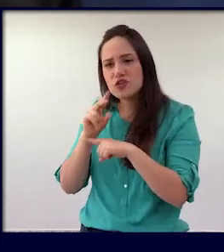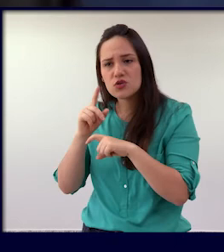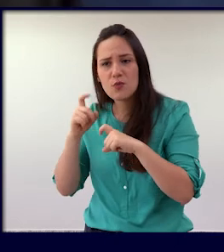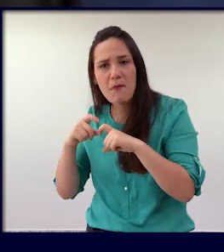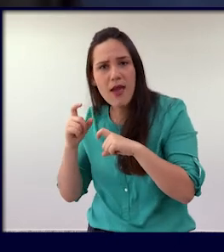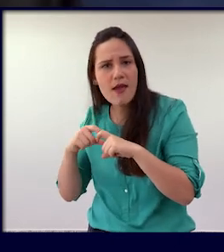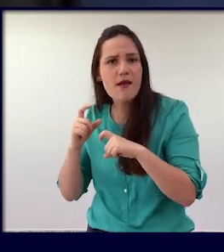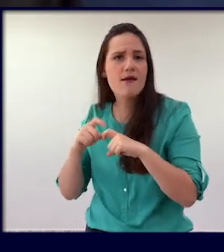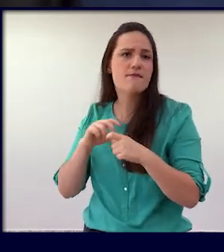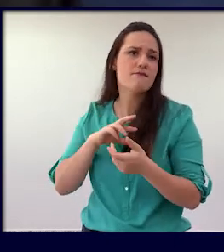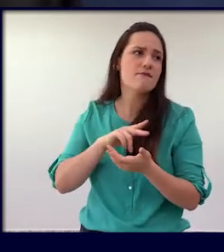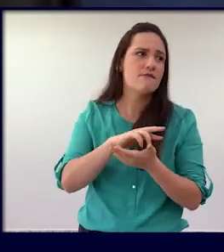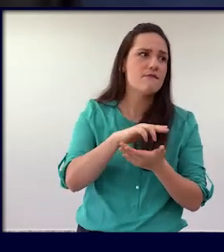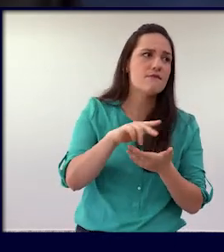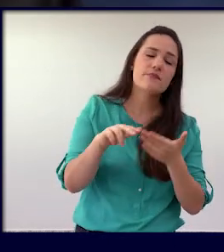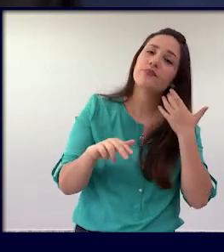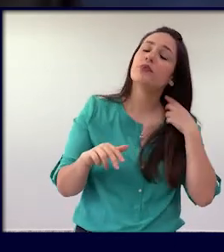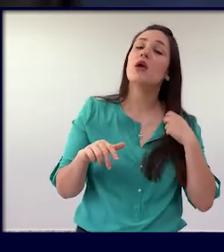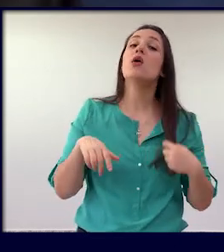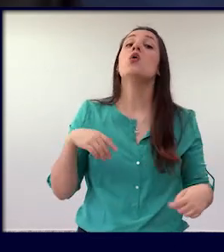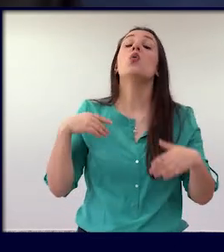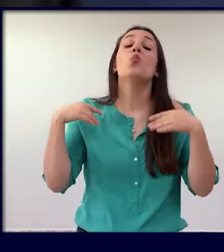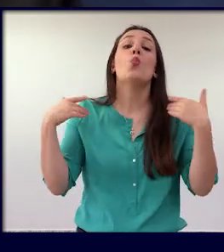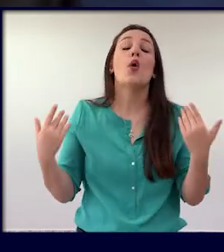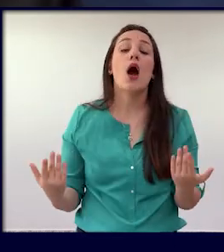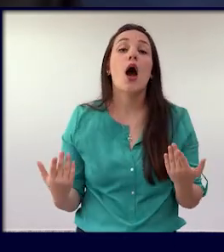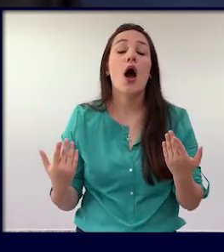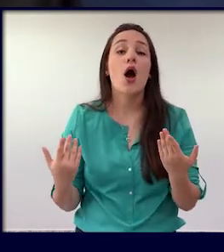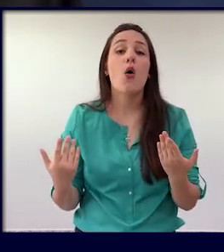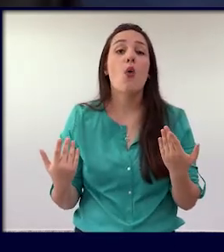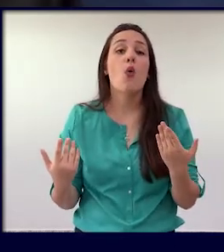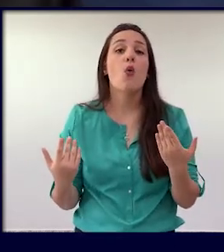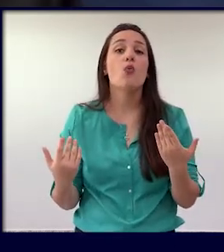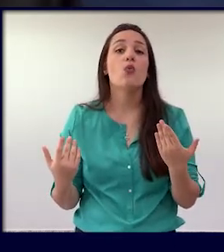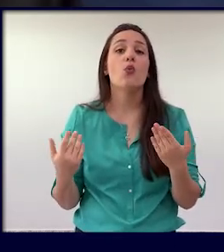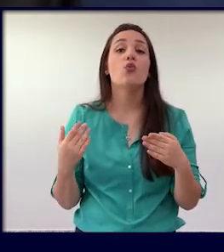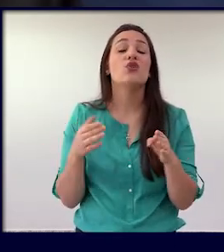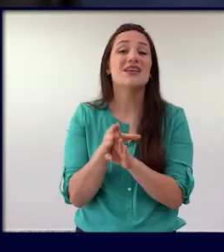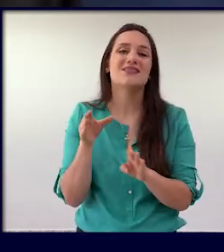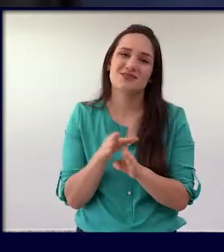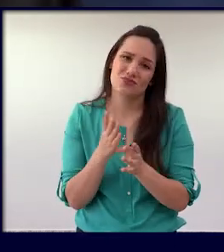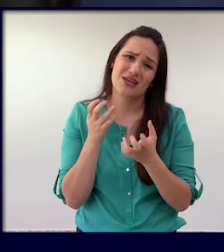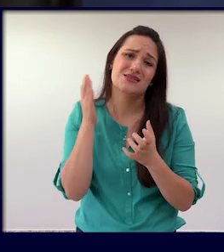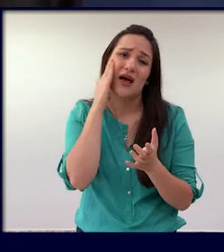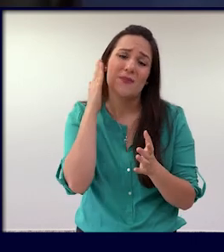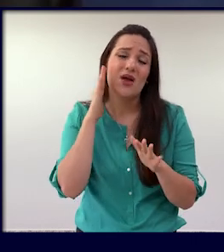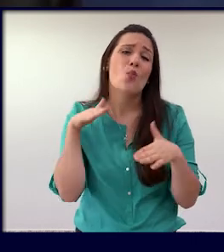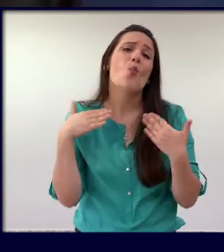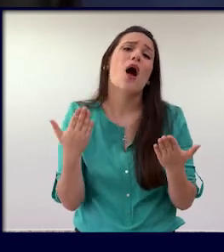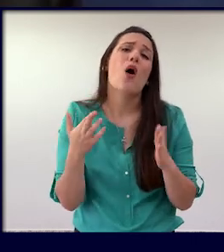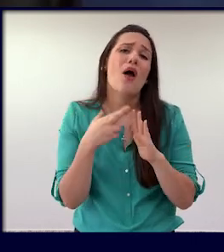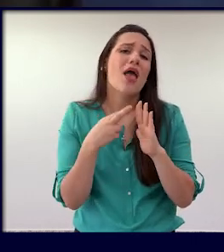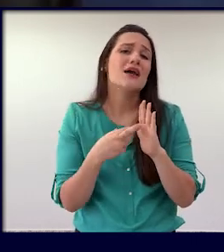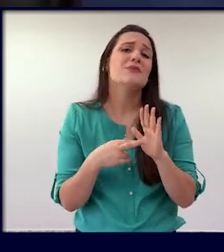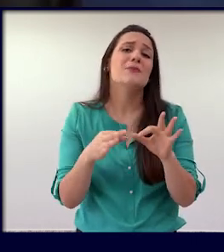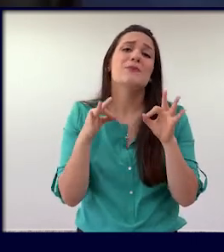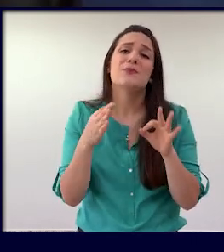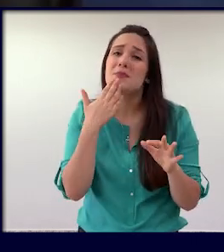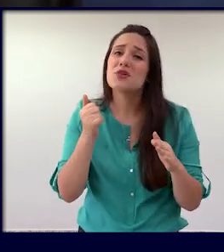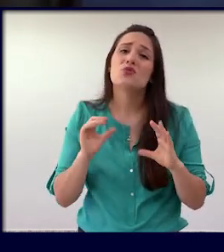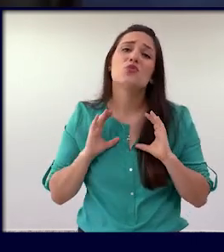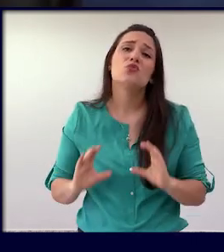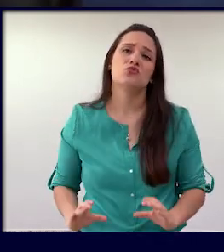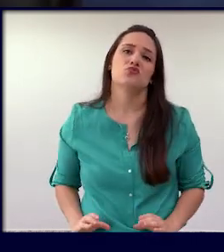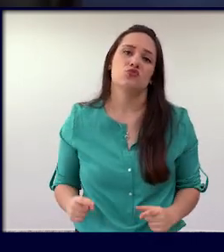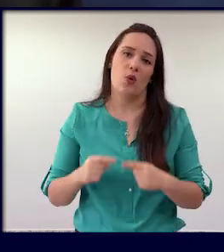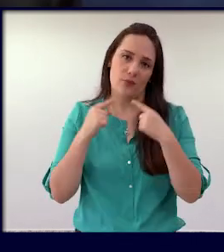com epidemiologistas, e eles estão buscando uma orientação, um protocolo que seja o mais